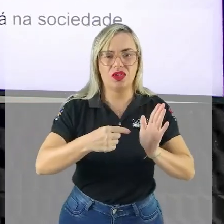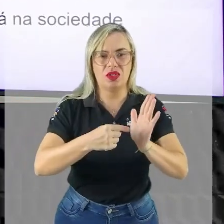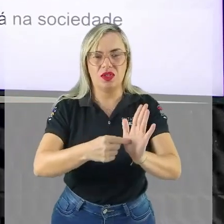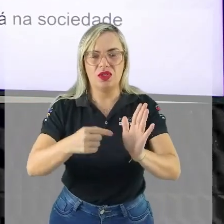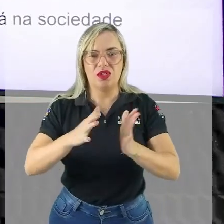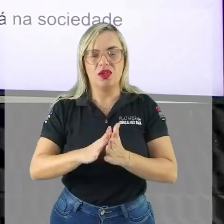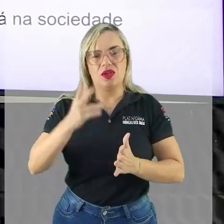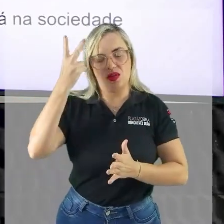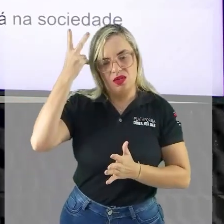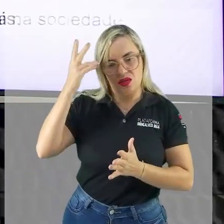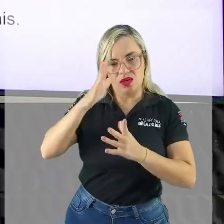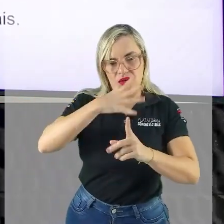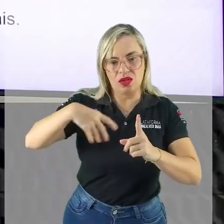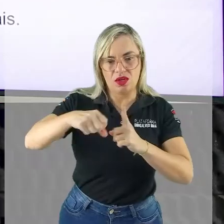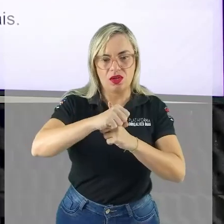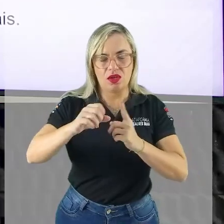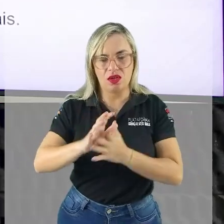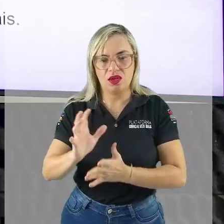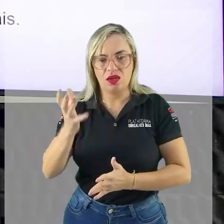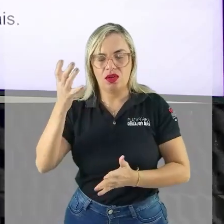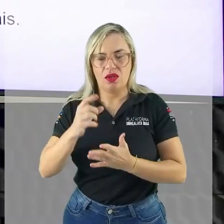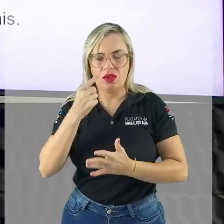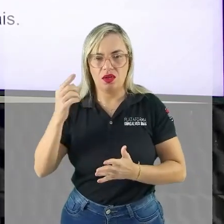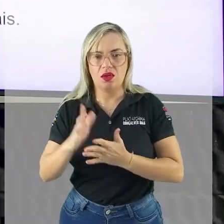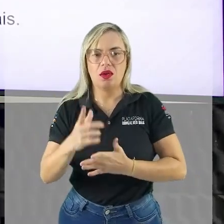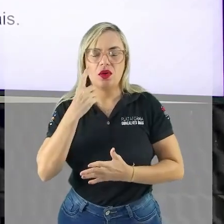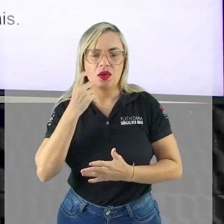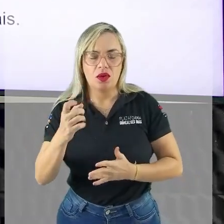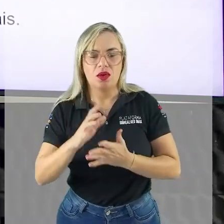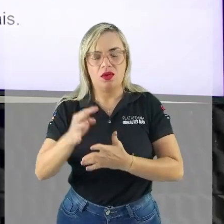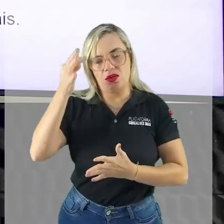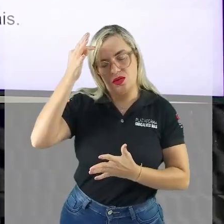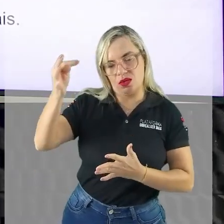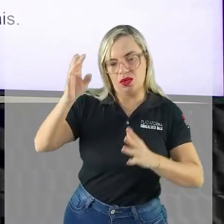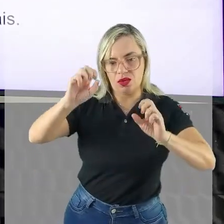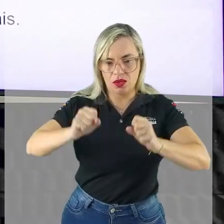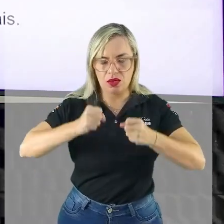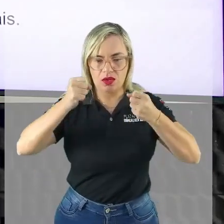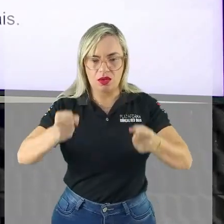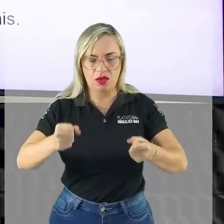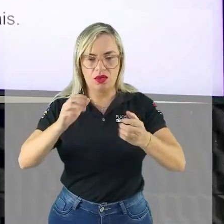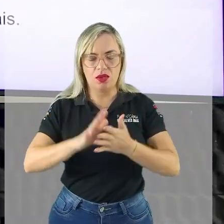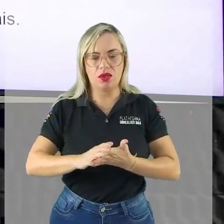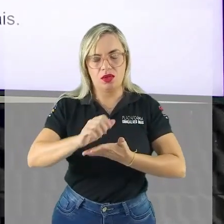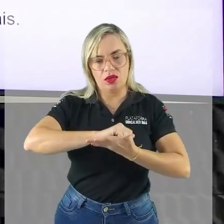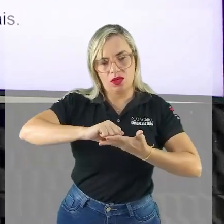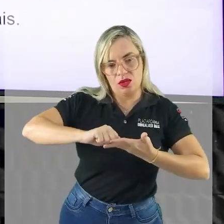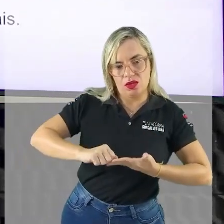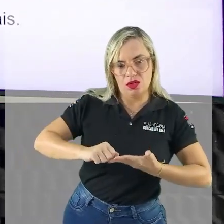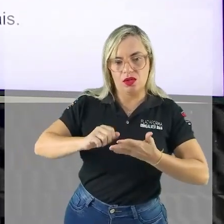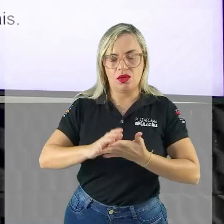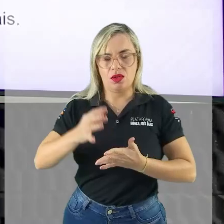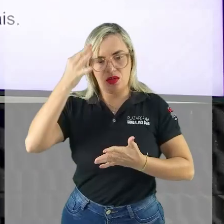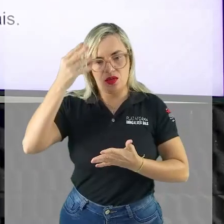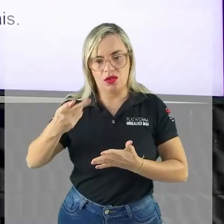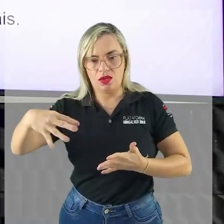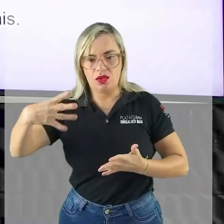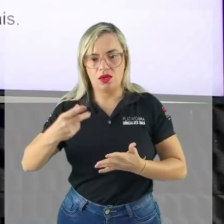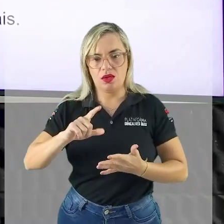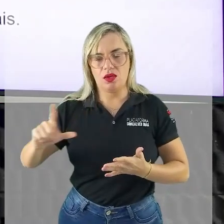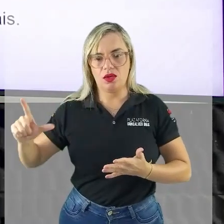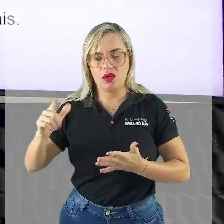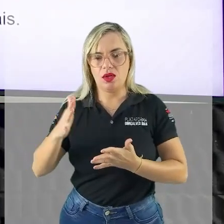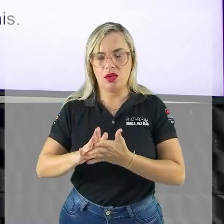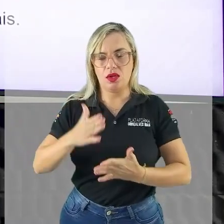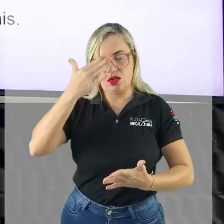de uma maneira geral. Então, é uma interessante teoria que a gente poderia utilizar. Teoria unicausal defende